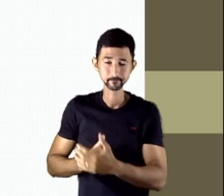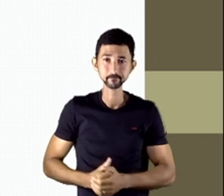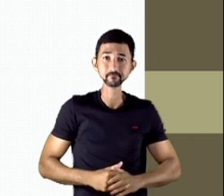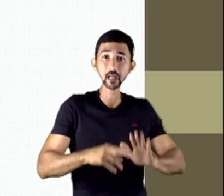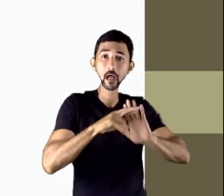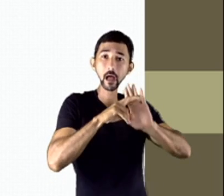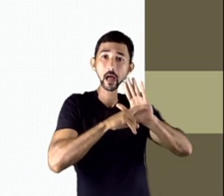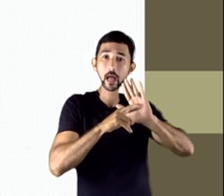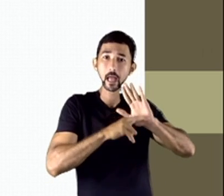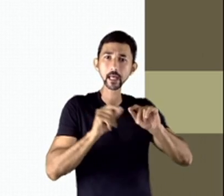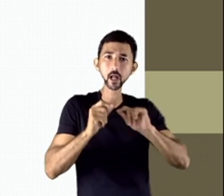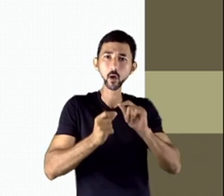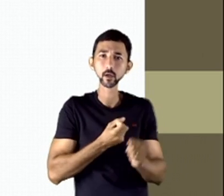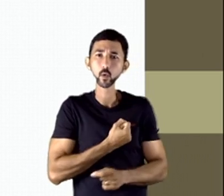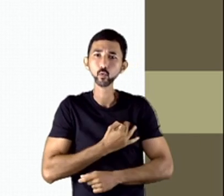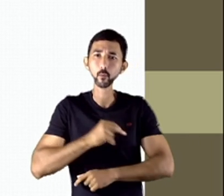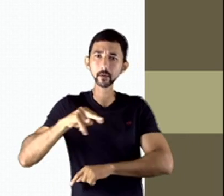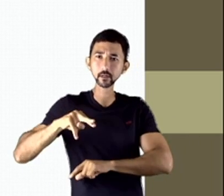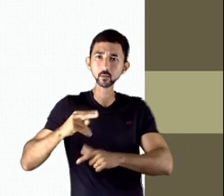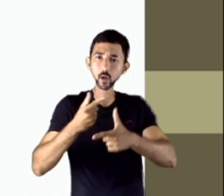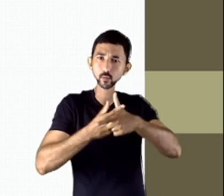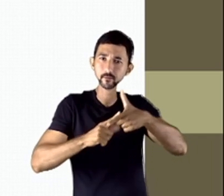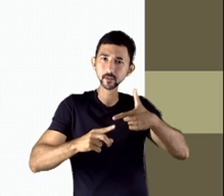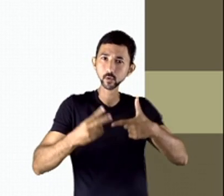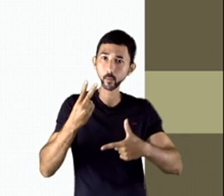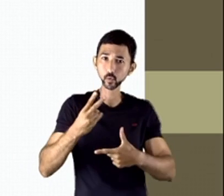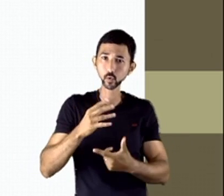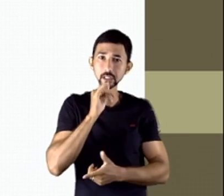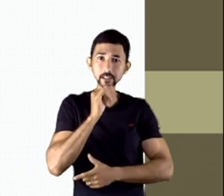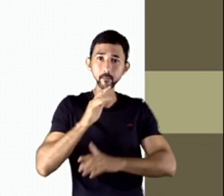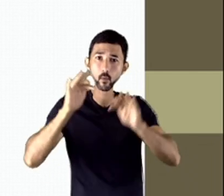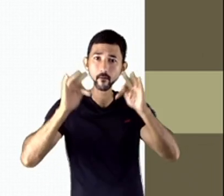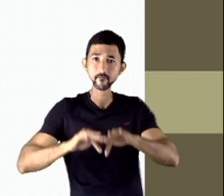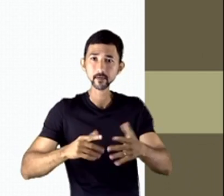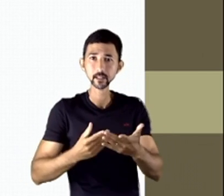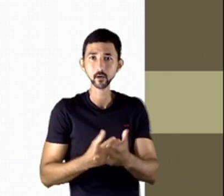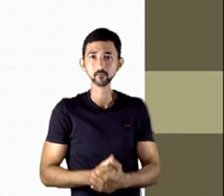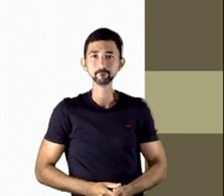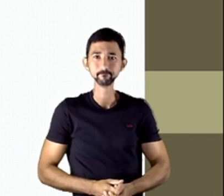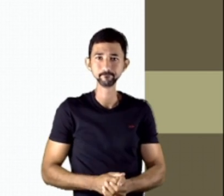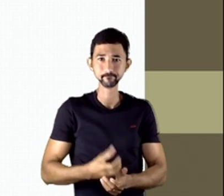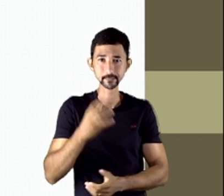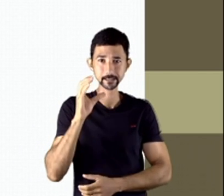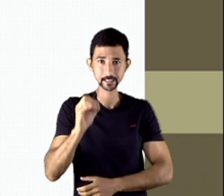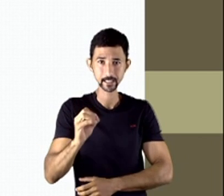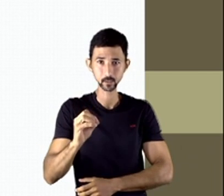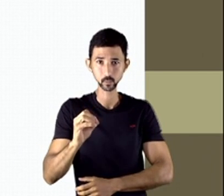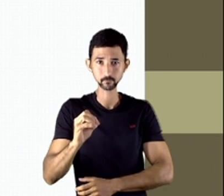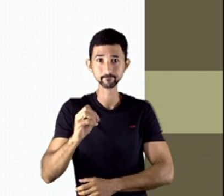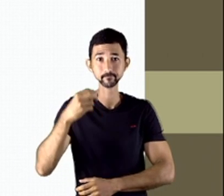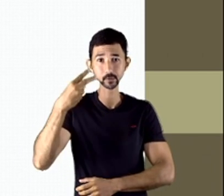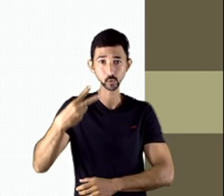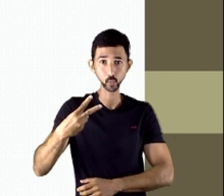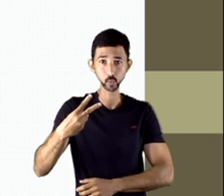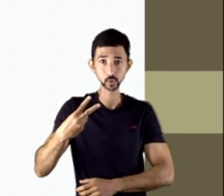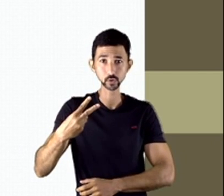Um número natural é divisível por 2 quando ele termina em 0, 2,